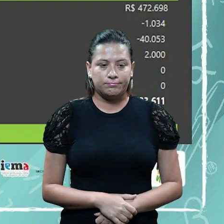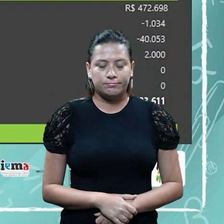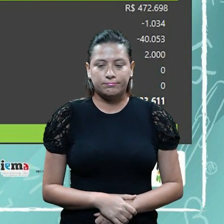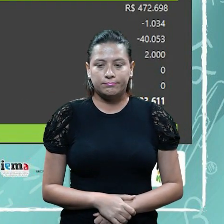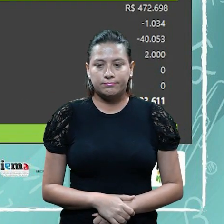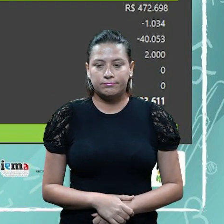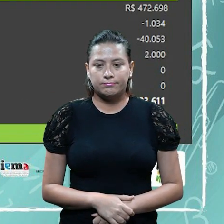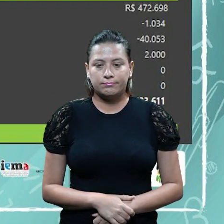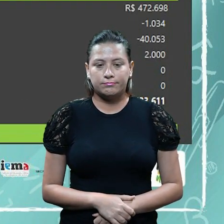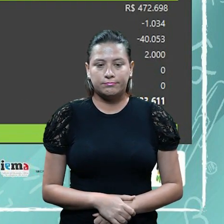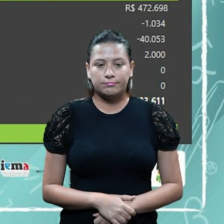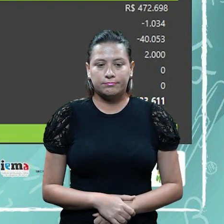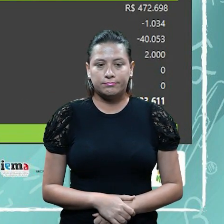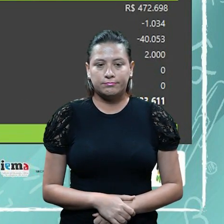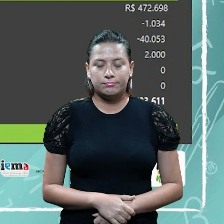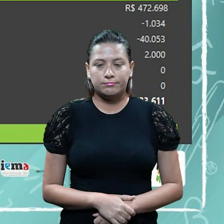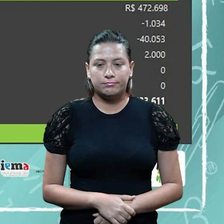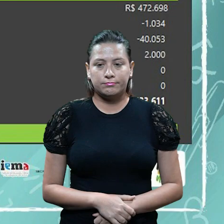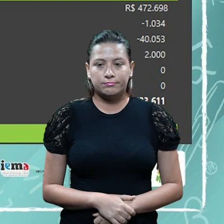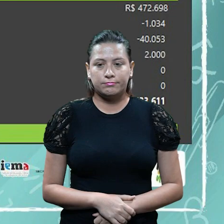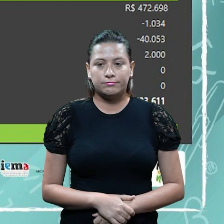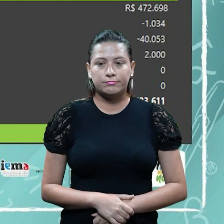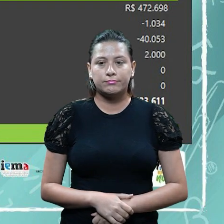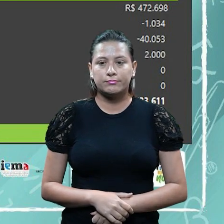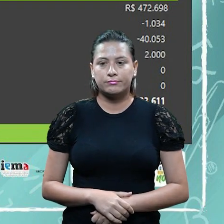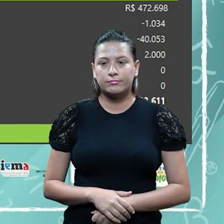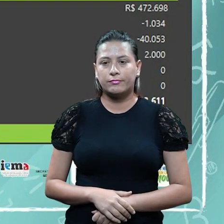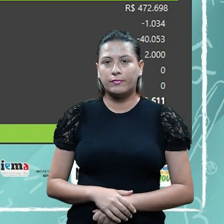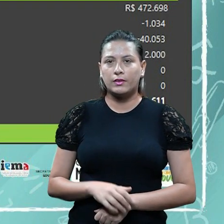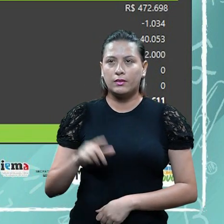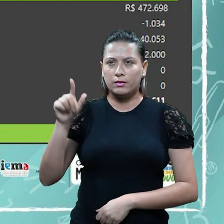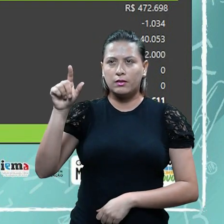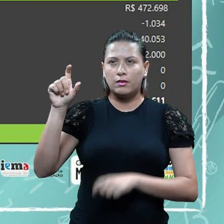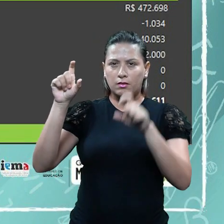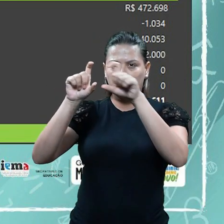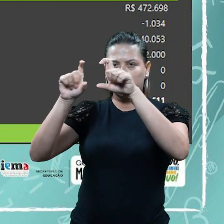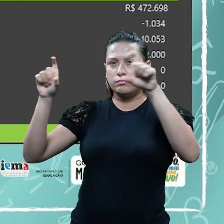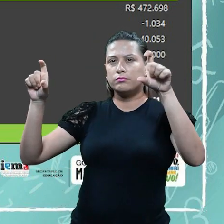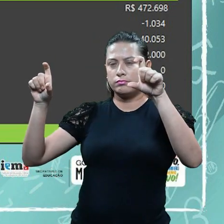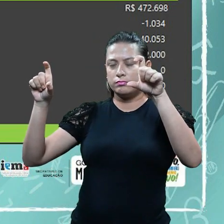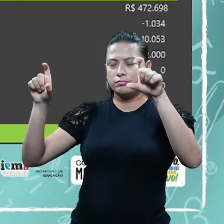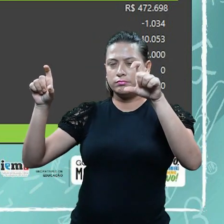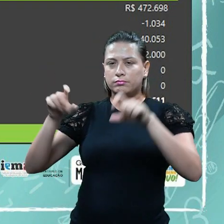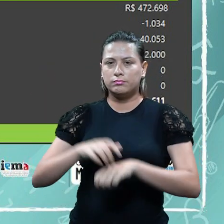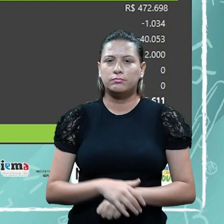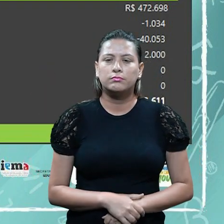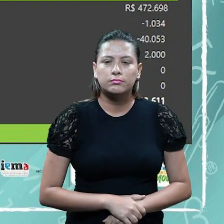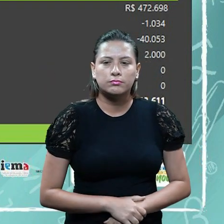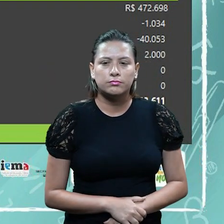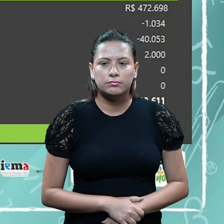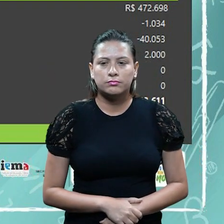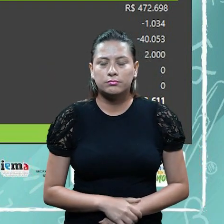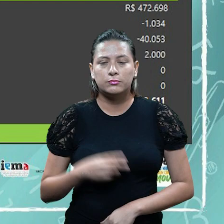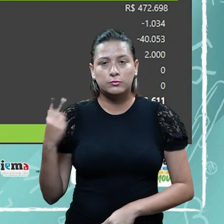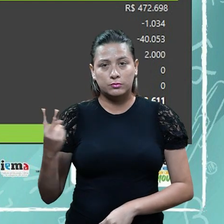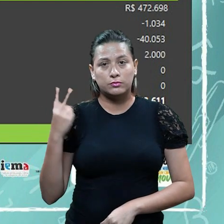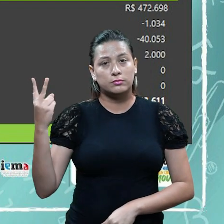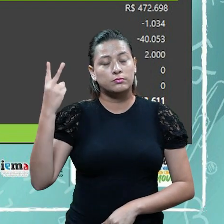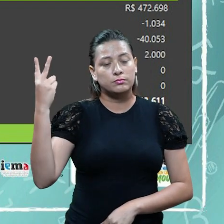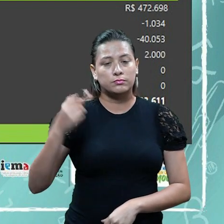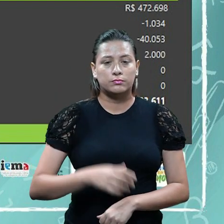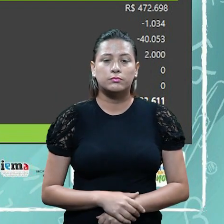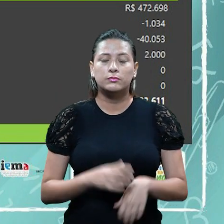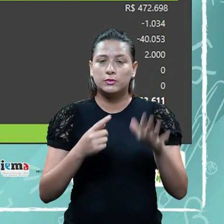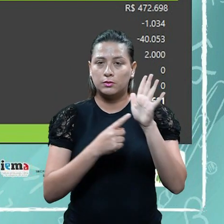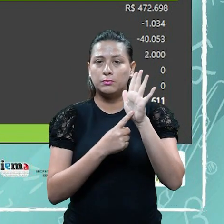aqui na página inicial superior direita da nossa planilha, o valor que